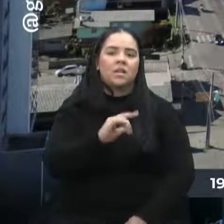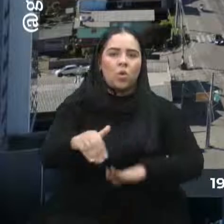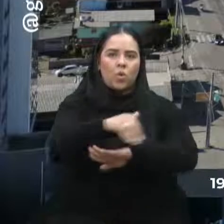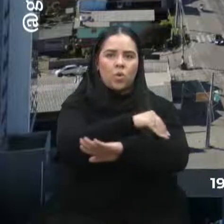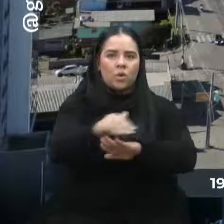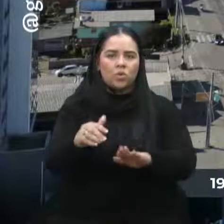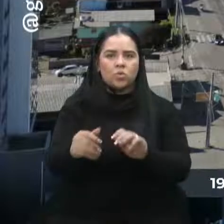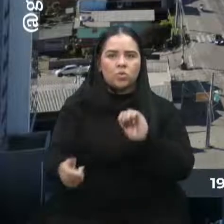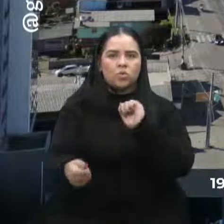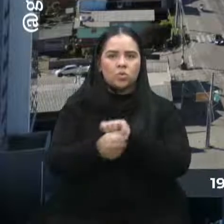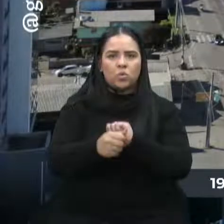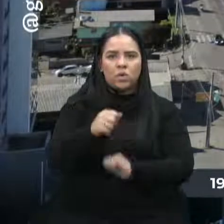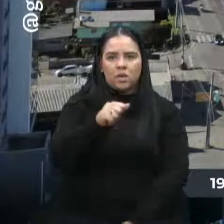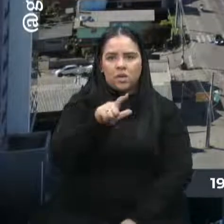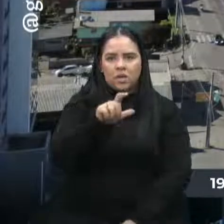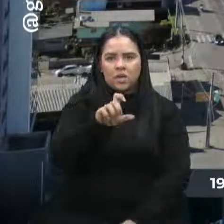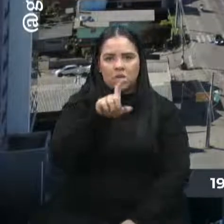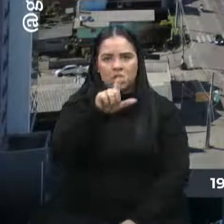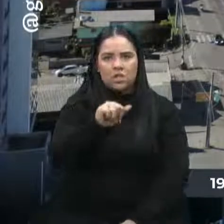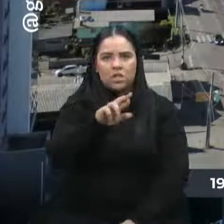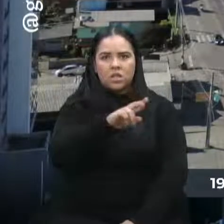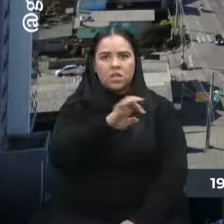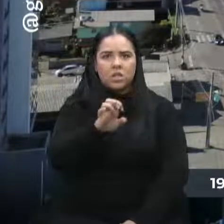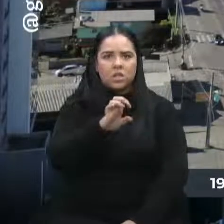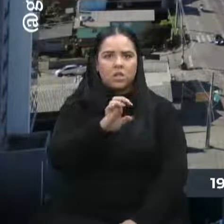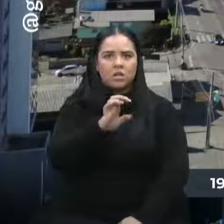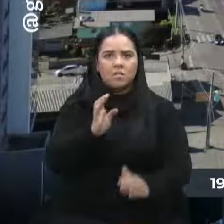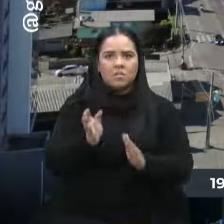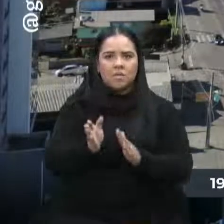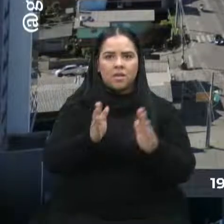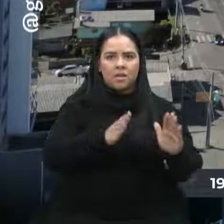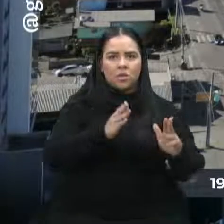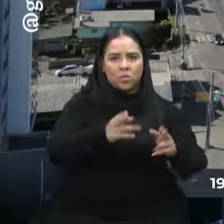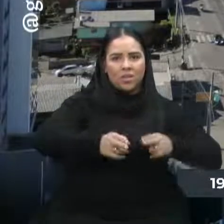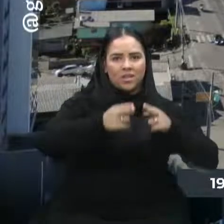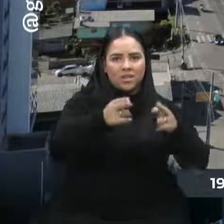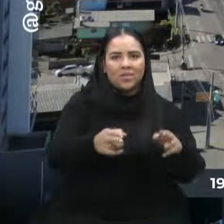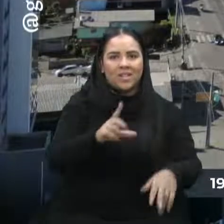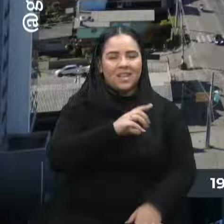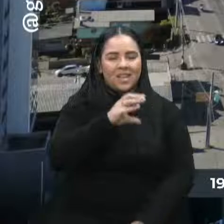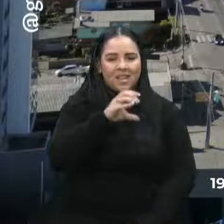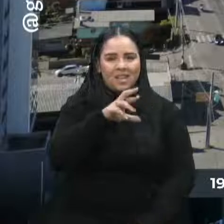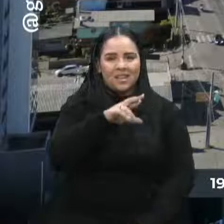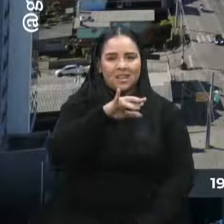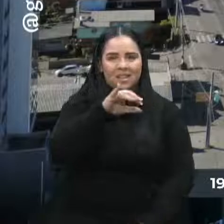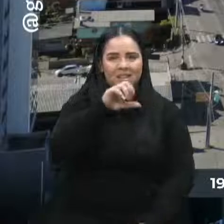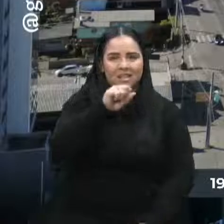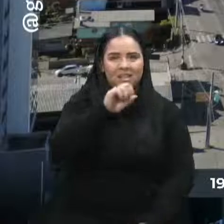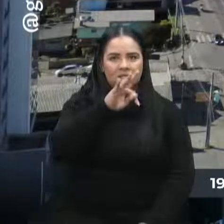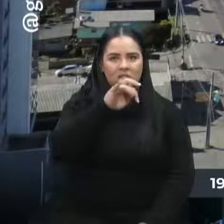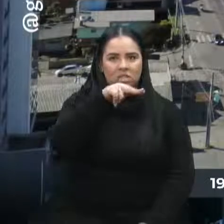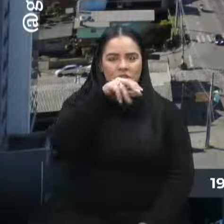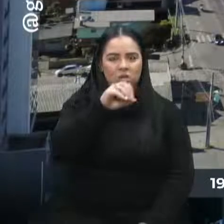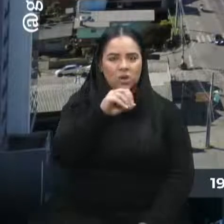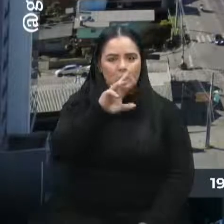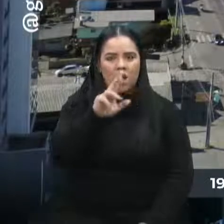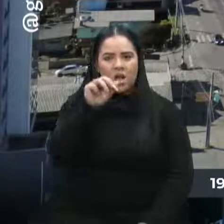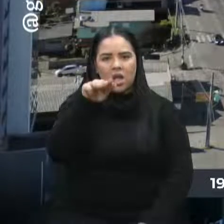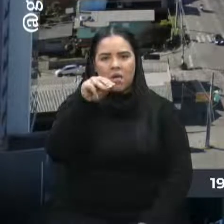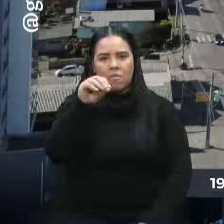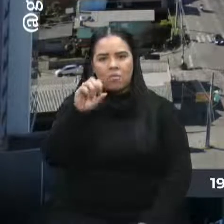entroncamento com o Alexandre, e do lado, ali dos trilhos para lá, que é a Cristiano Ramos de Oliveira. São as